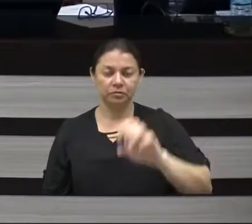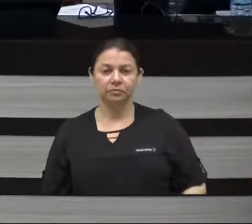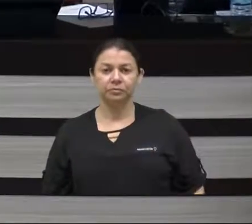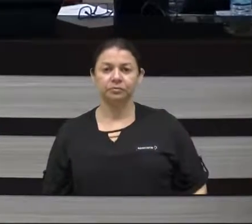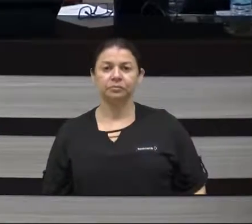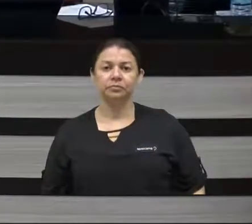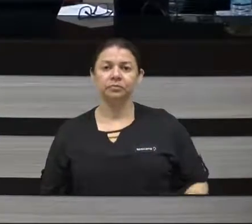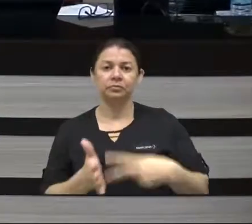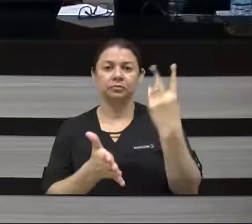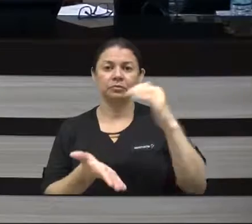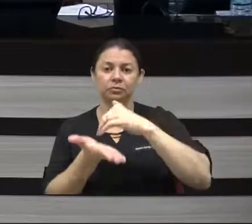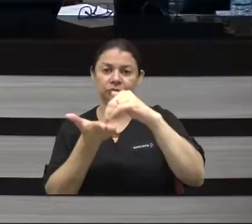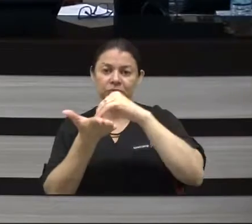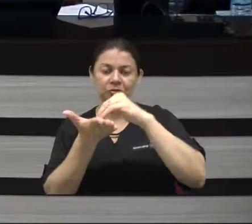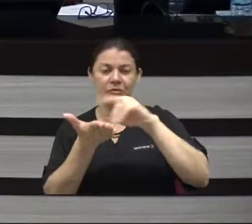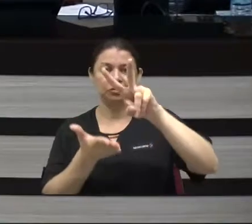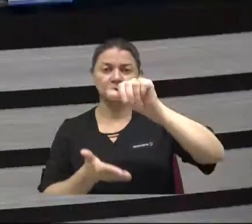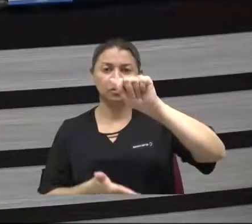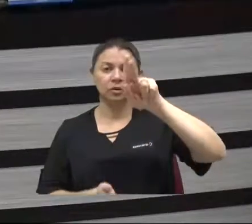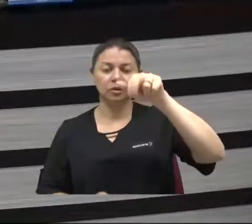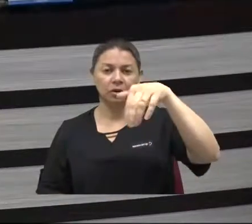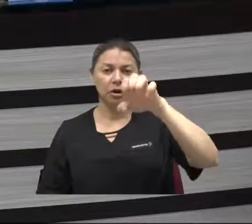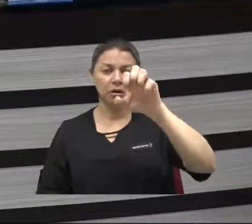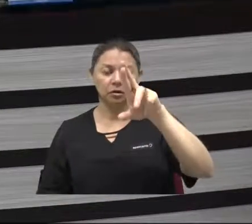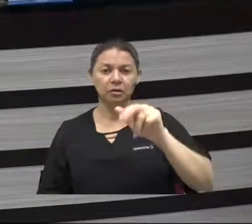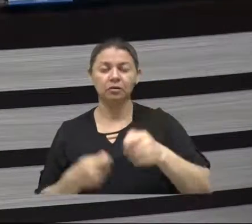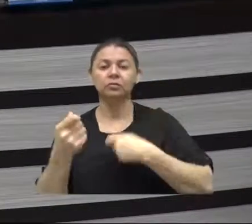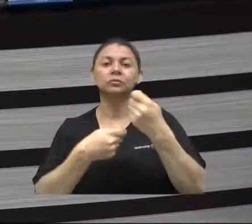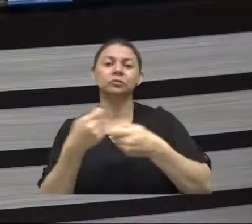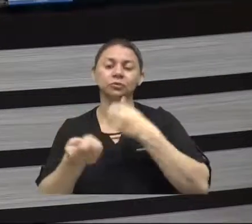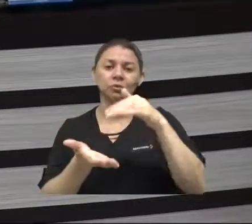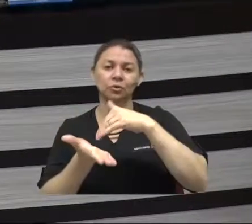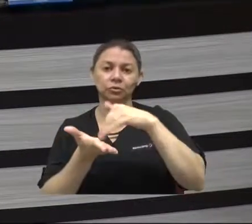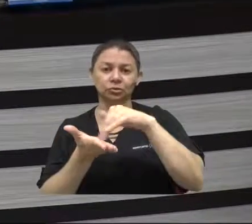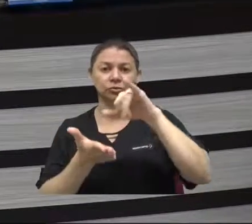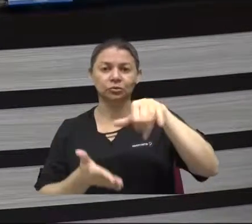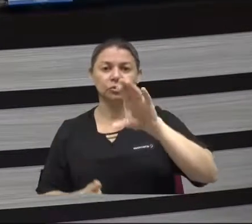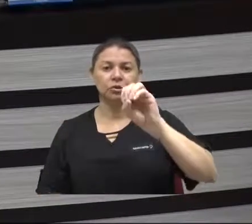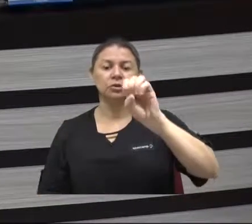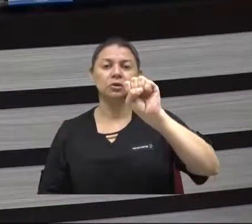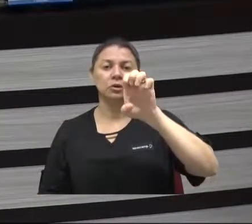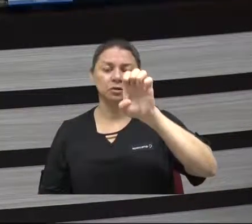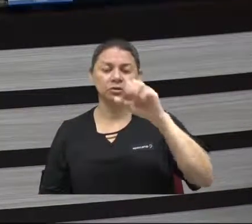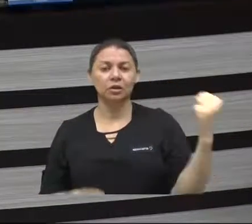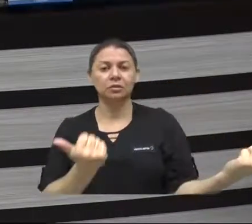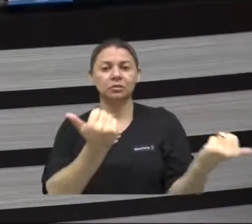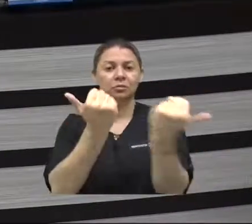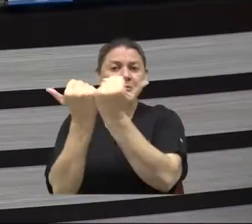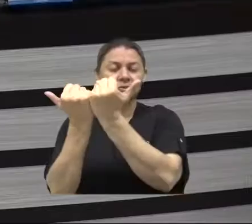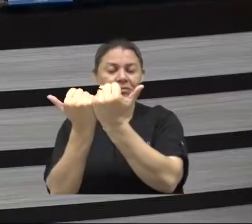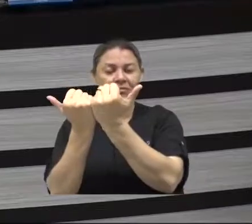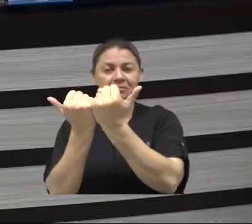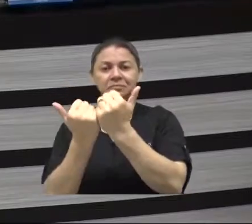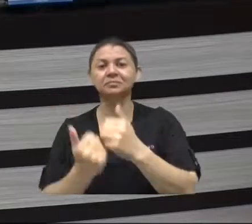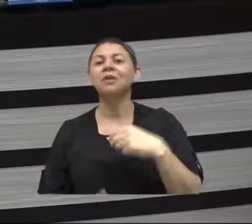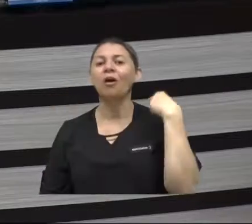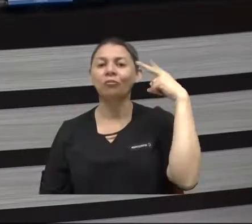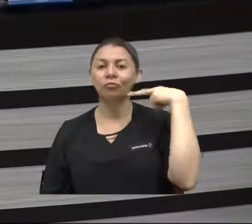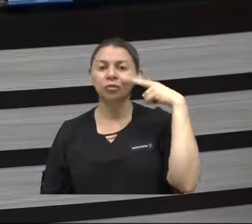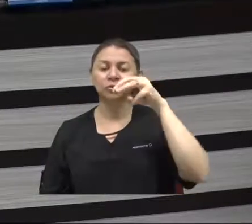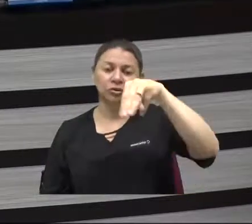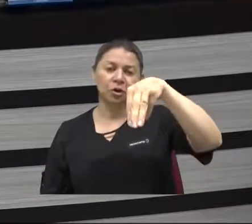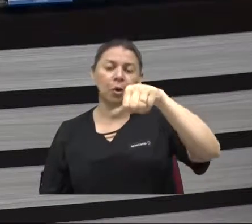Wagner Barbosa, corregedor Zé da Mix, corregedor substituto a doutora Mayra Costa.